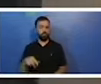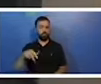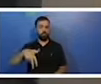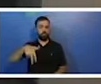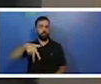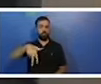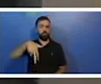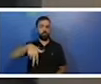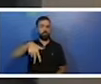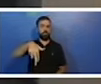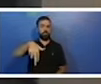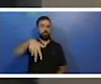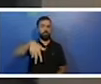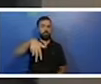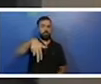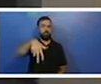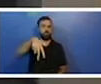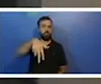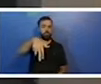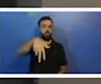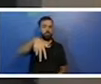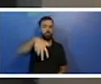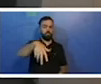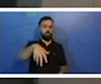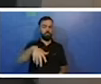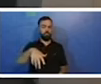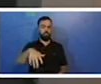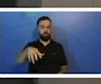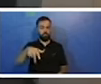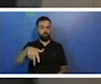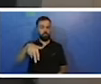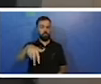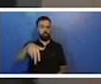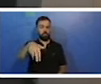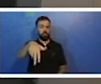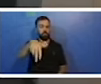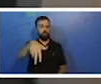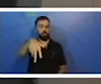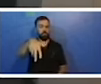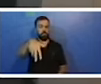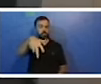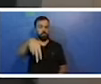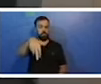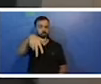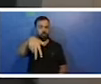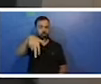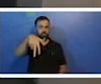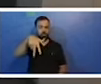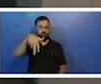duas mãos ó pai devagar errou pega de novo Costa